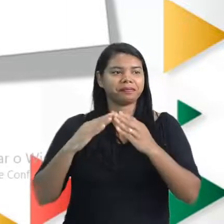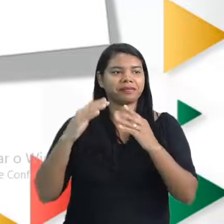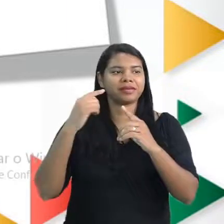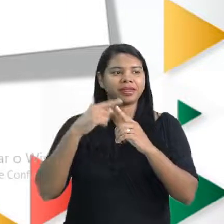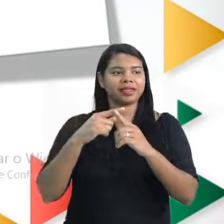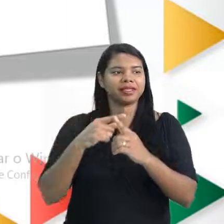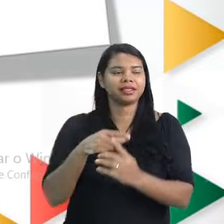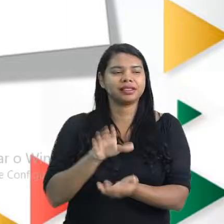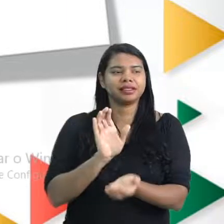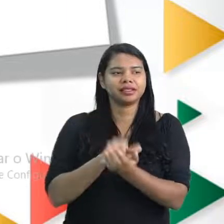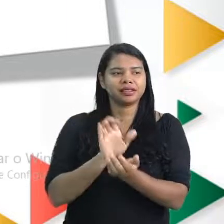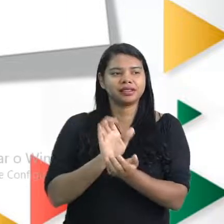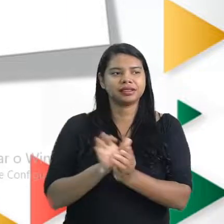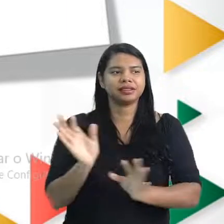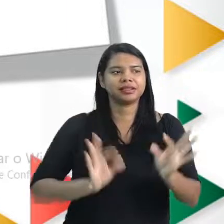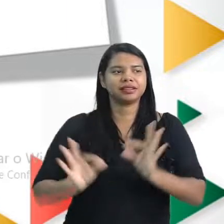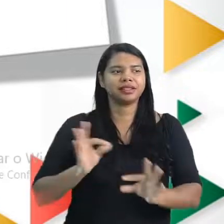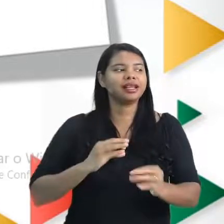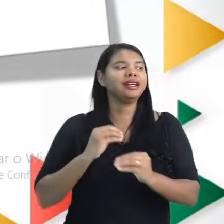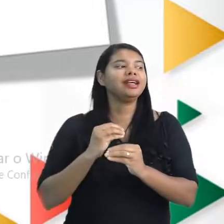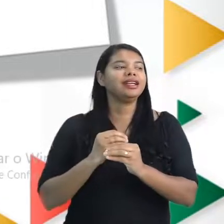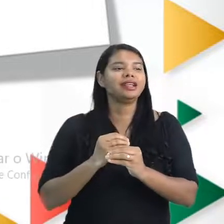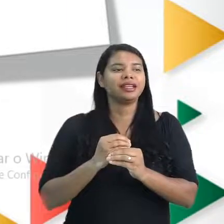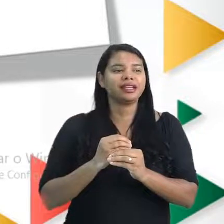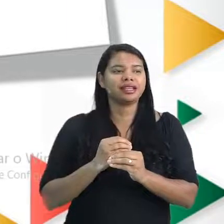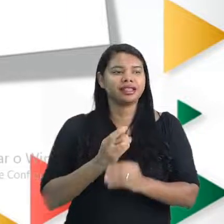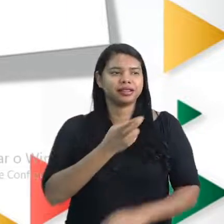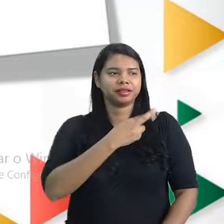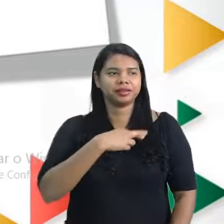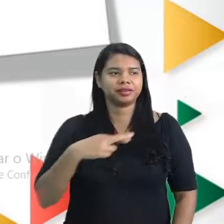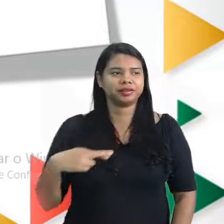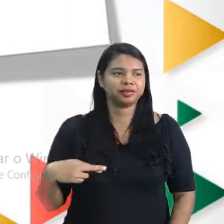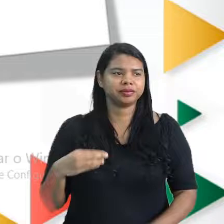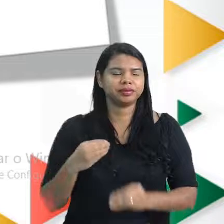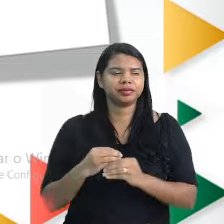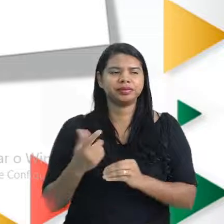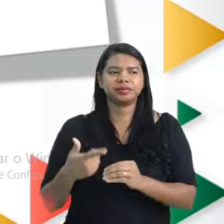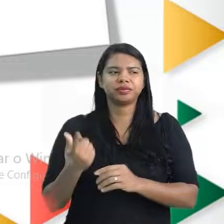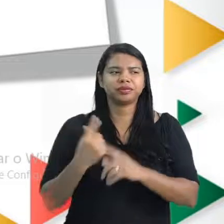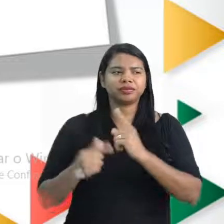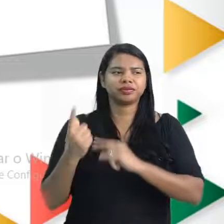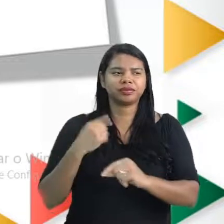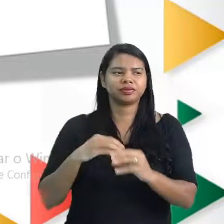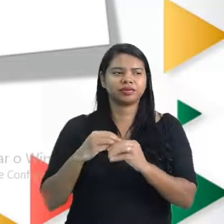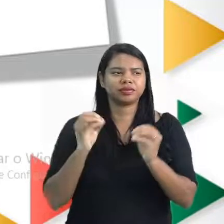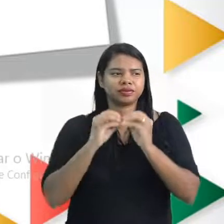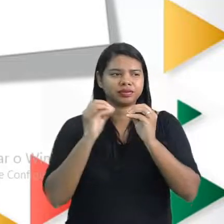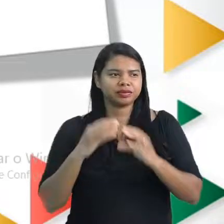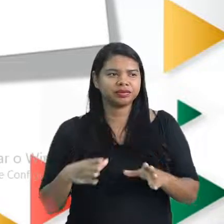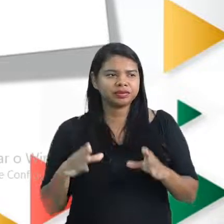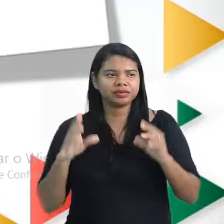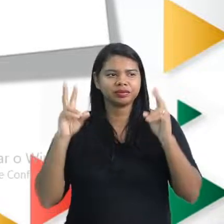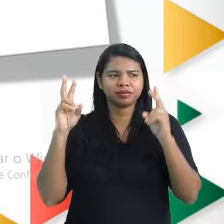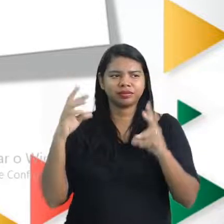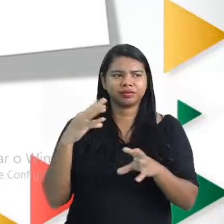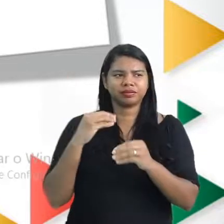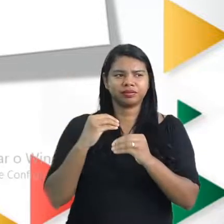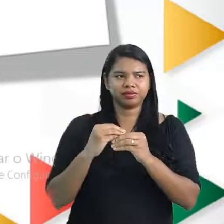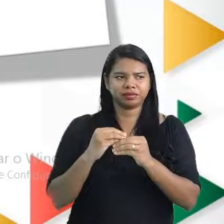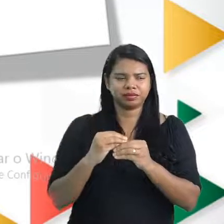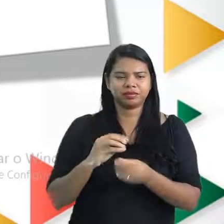Pernambuco é uma organização de natureza religiosa, com fins não econômicos, criada por tempo